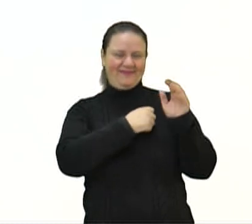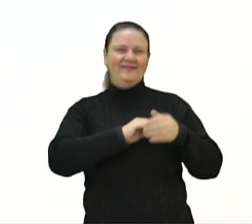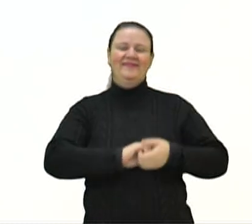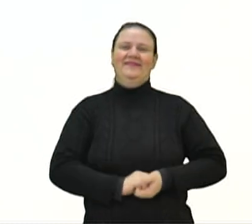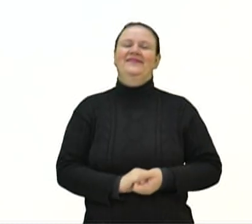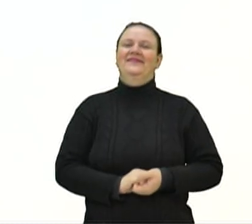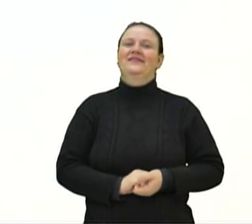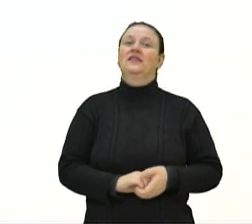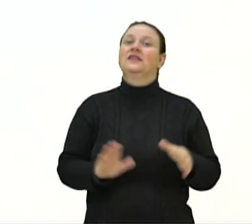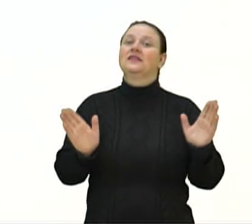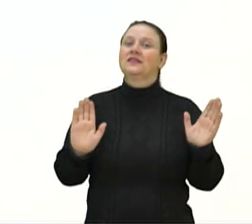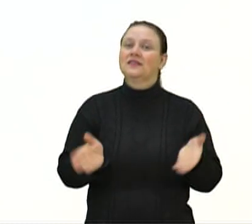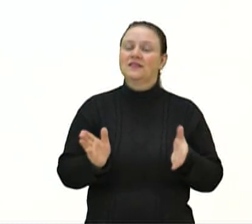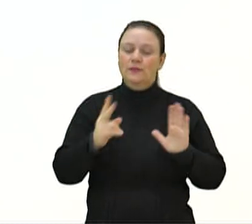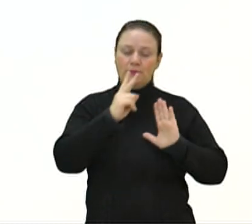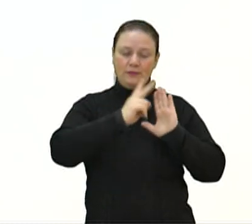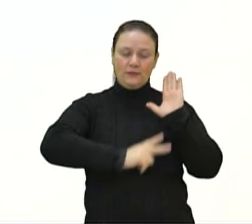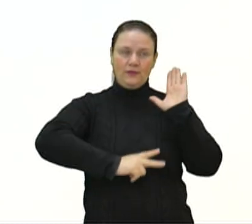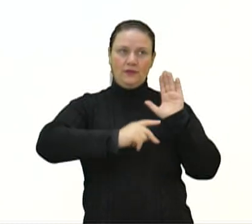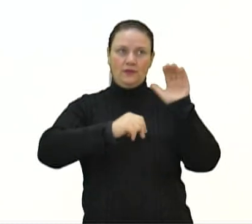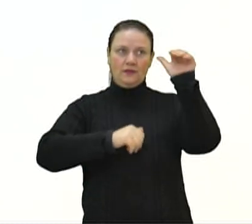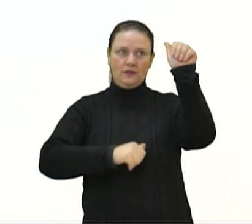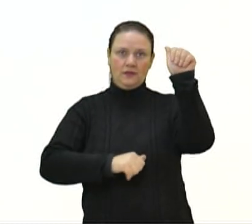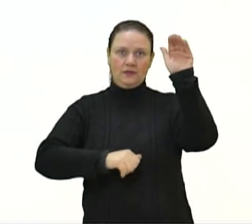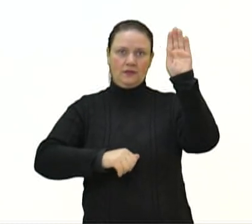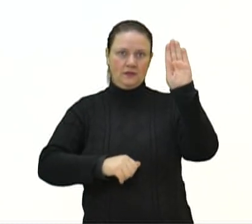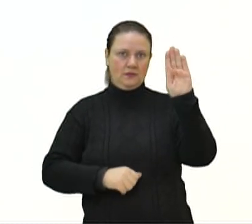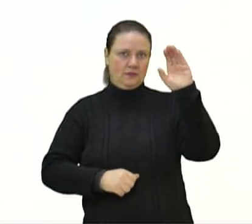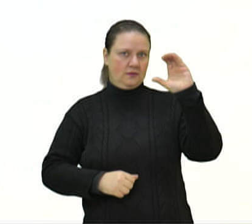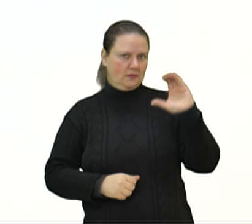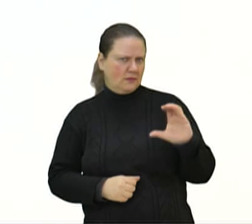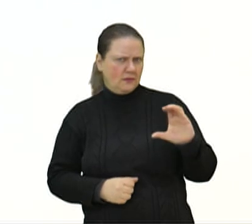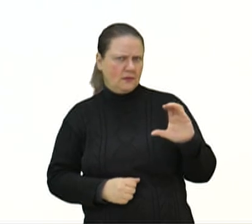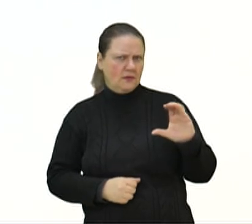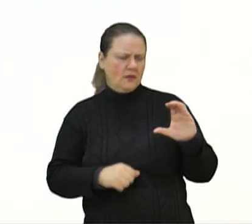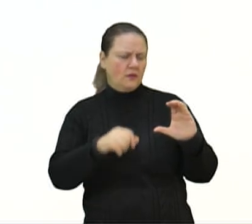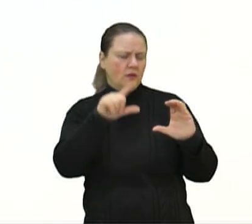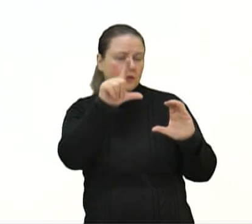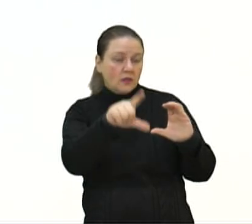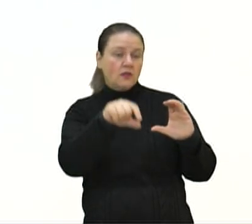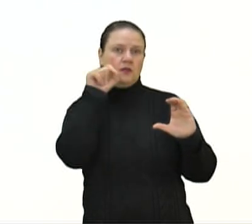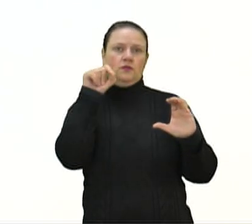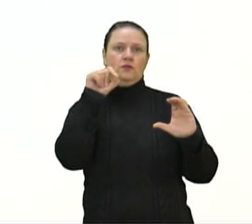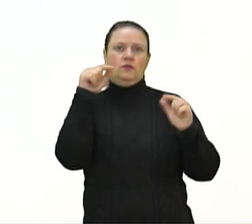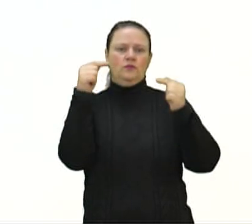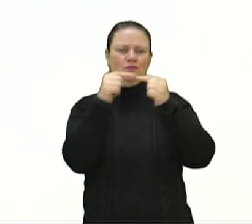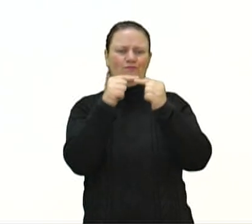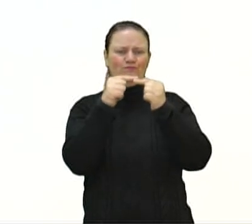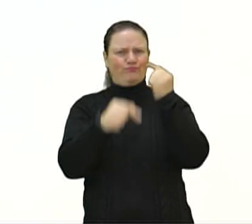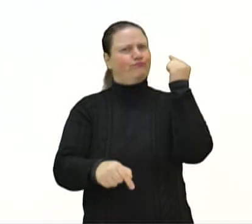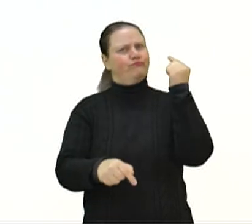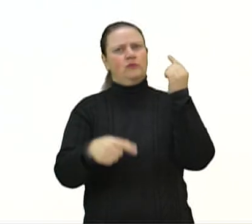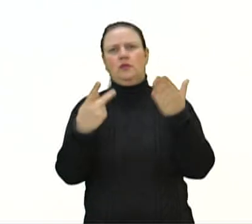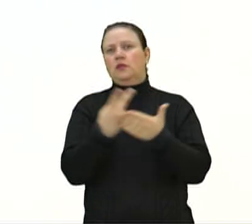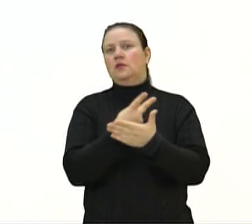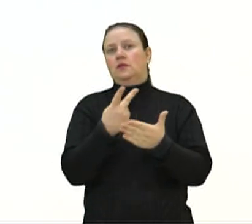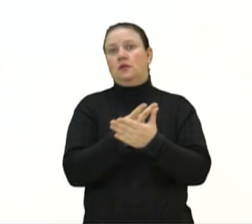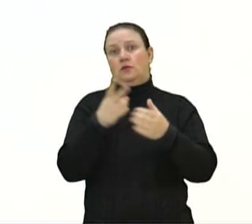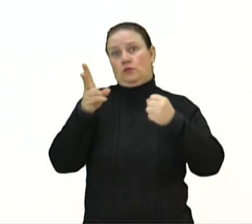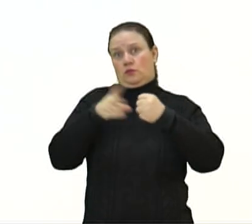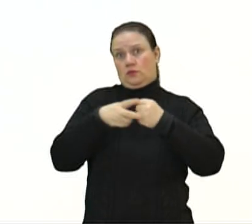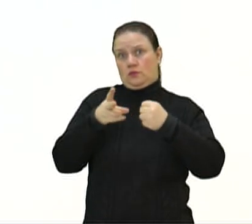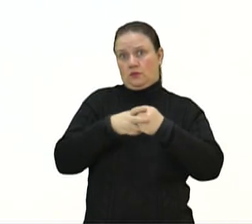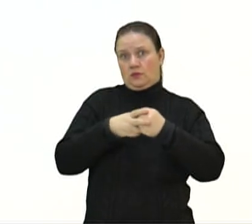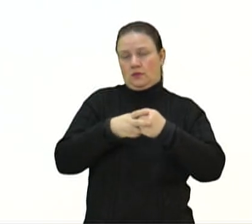fascinar. Então, vocês vão ler ali as três alternativas e vão escolher a que está incorreto o uso do verbo fascinar, tá?